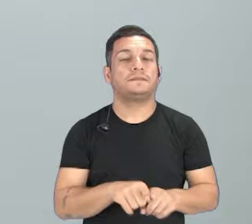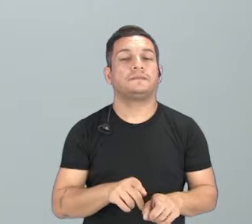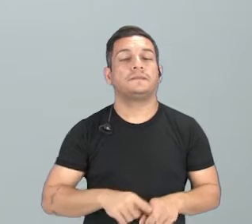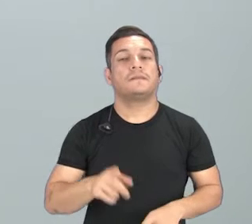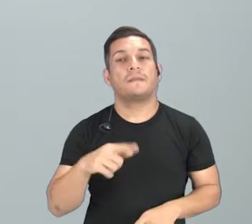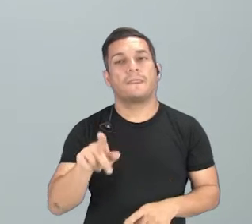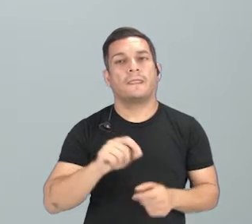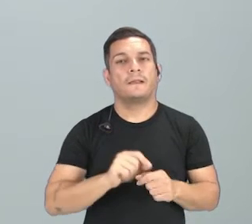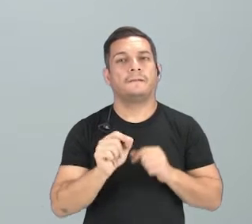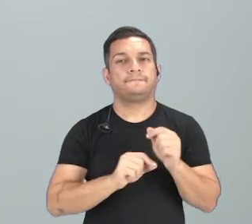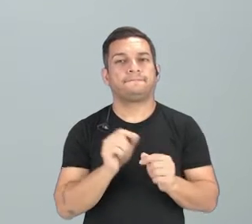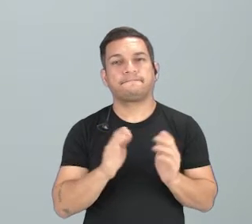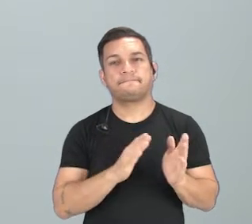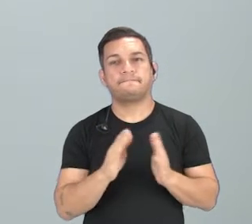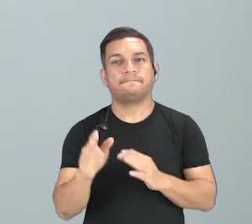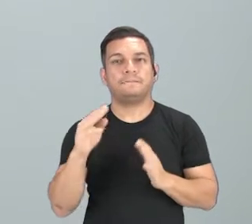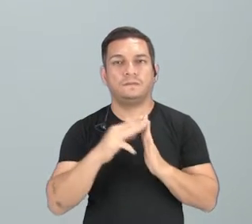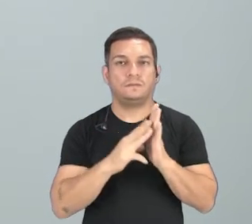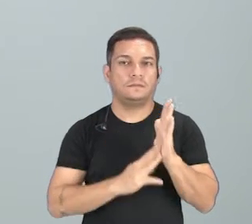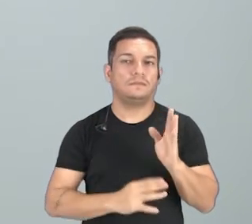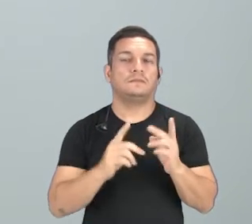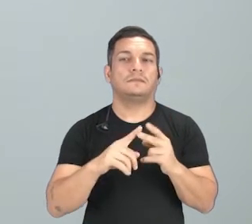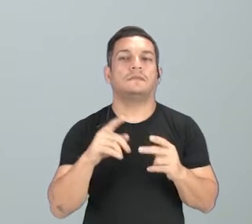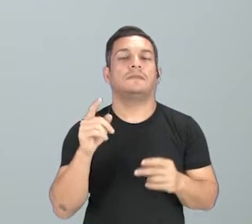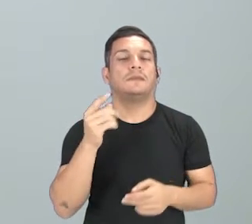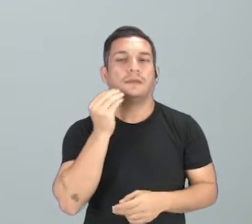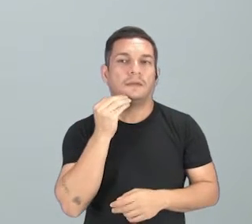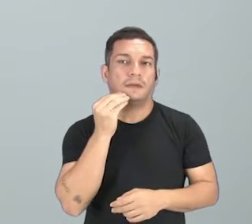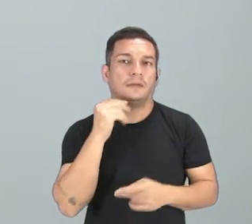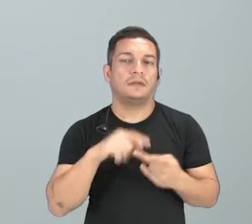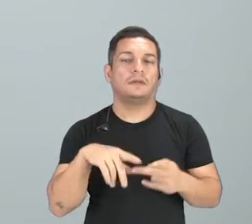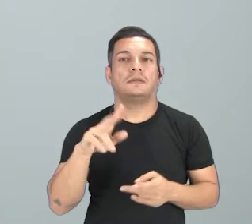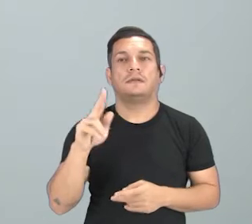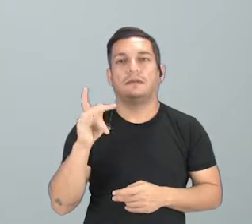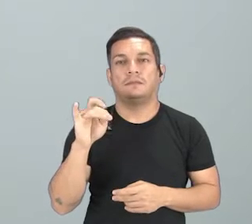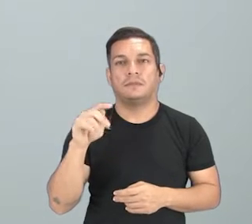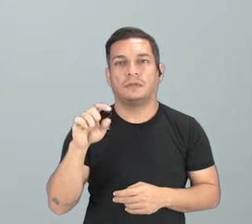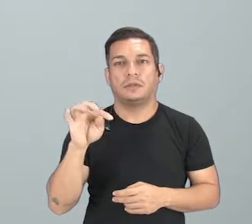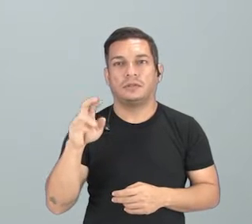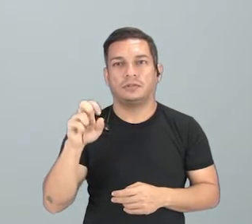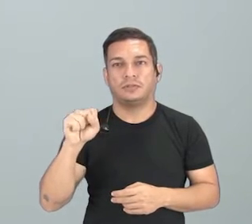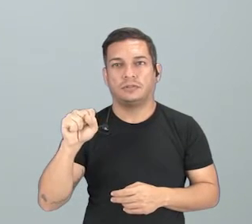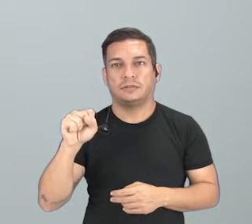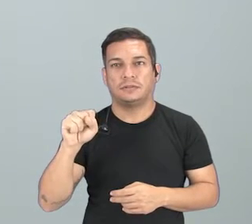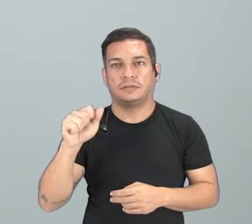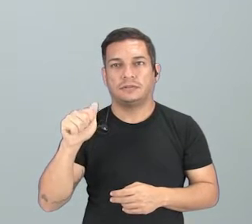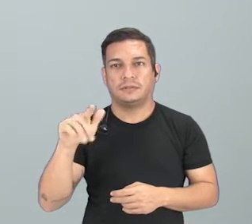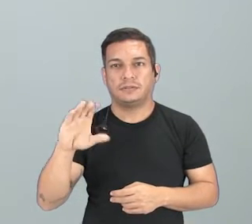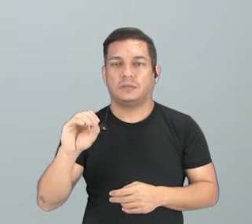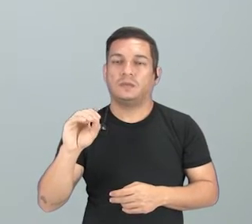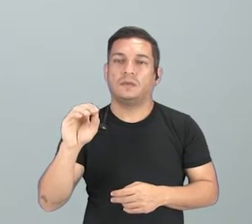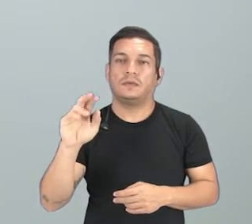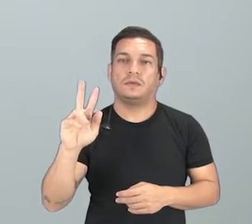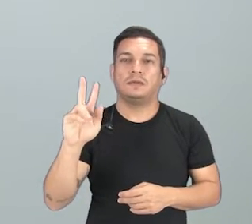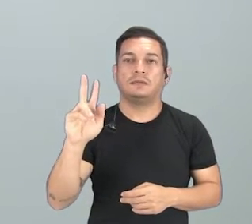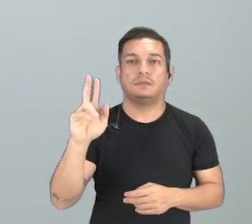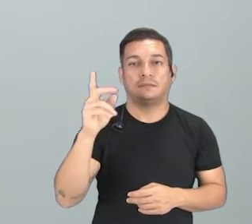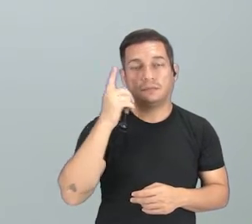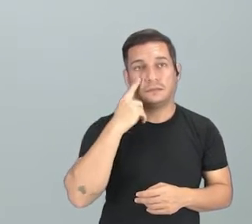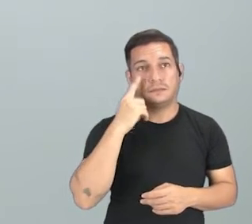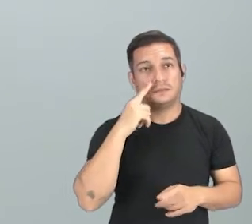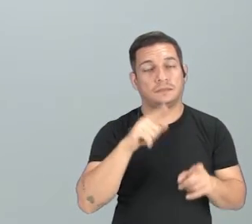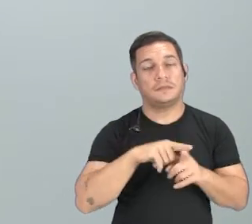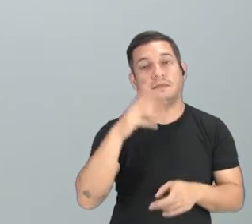Você faz todo um percurso metodológico de testagem, de hipotetização, até chegar ali